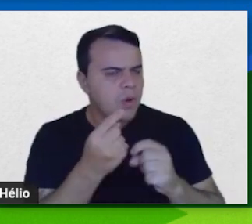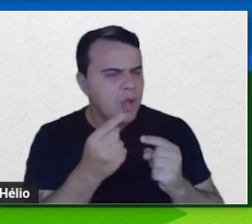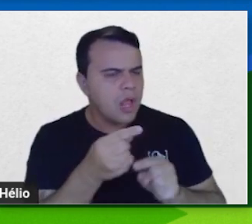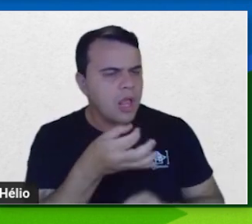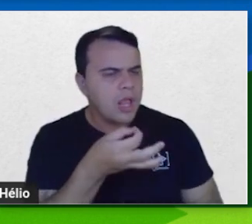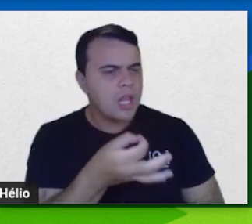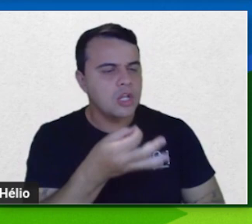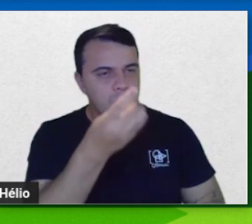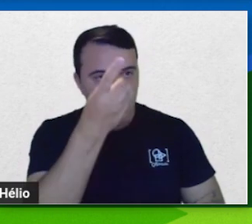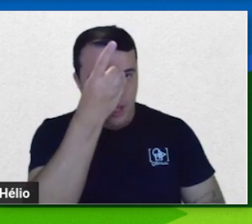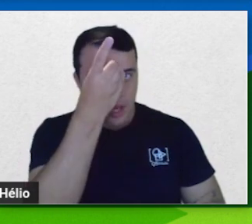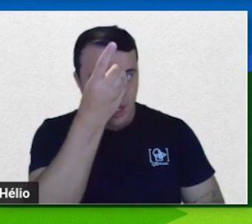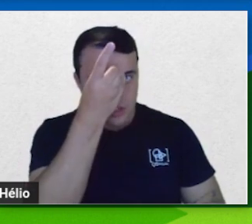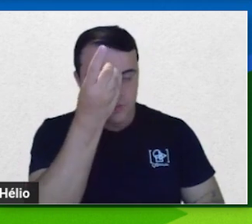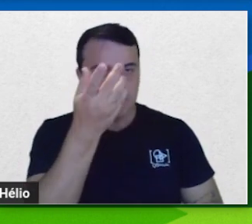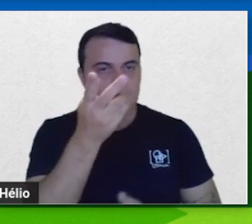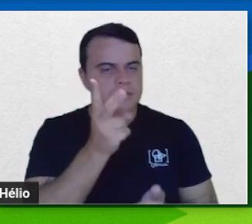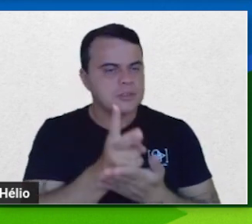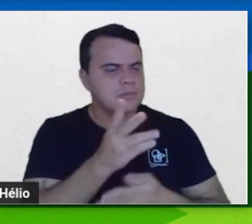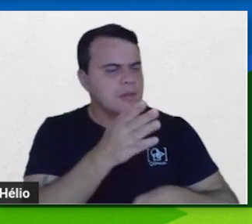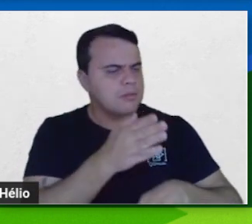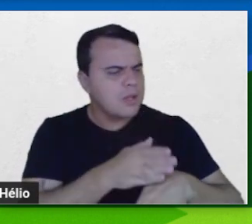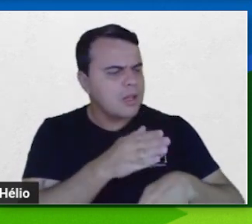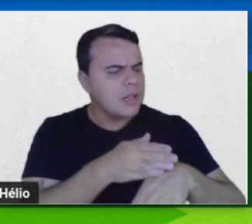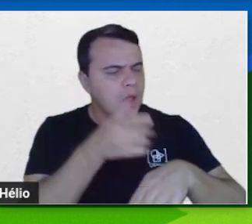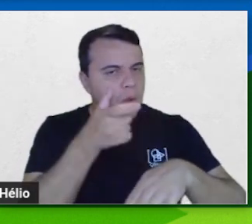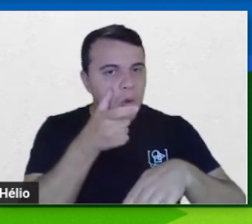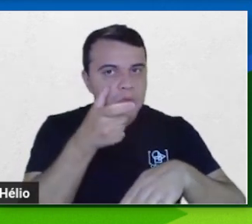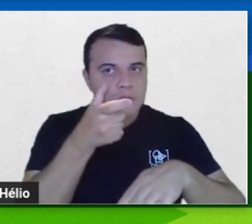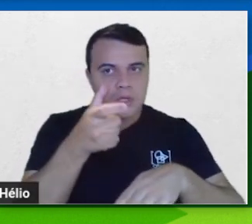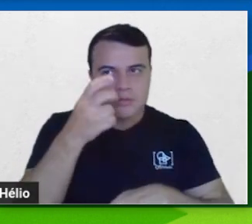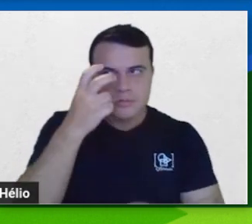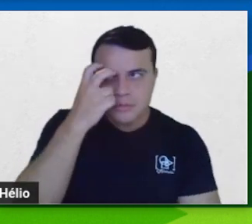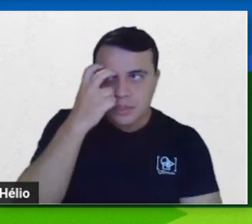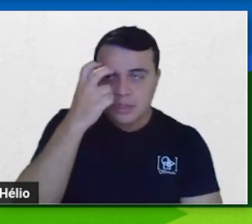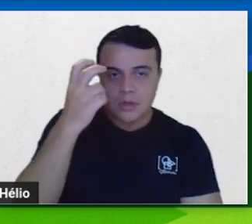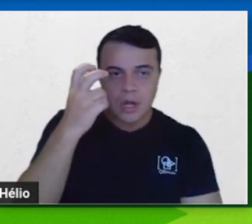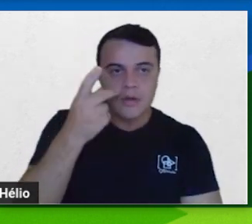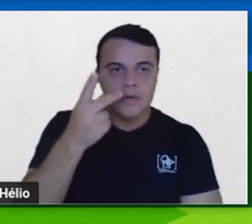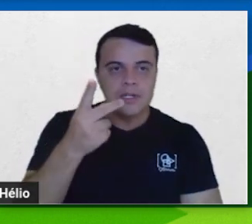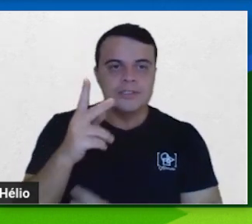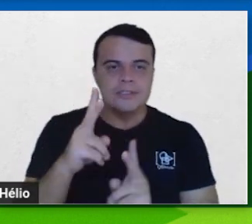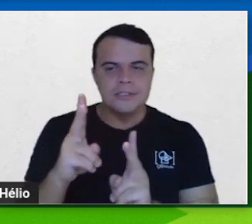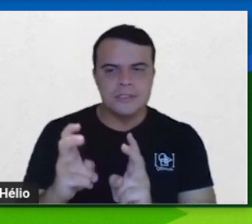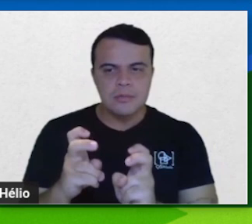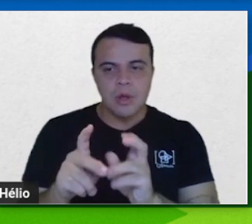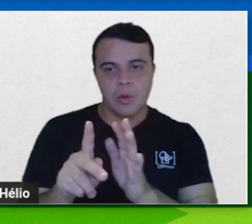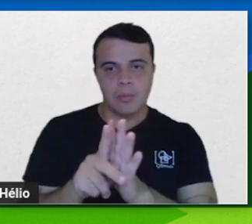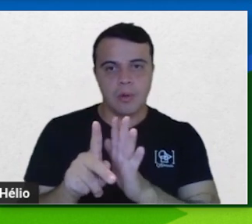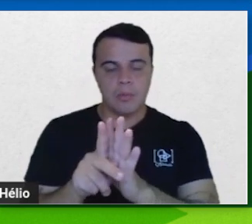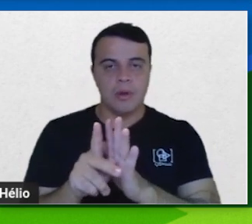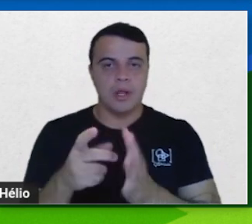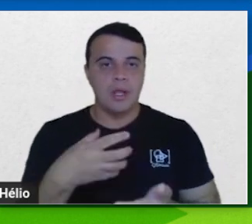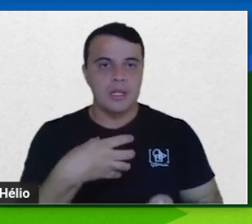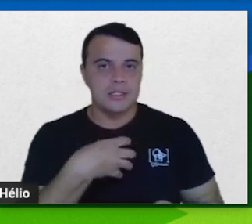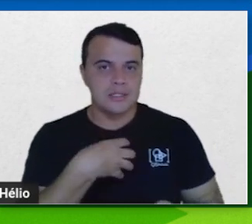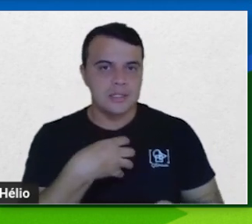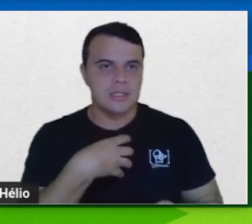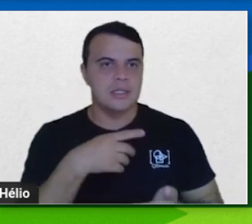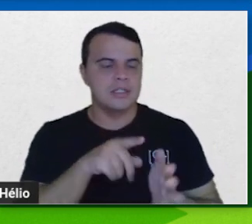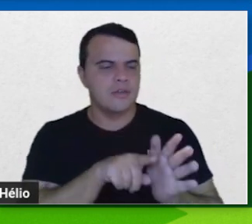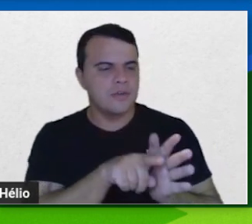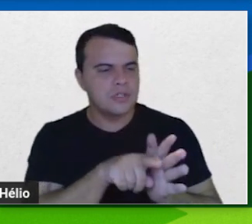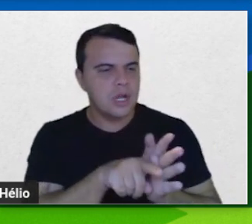criativo. Exercitar a curiosidade intelectual é recorrer à abordagem própria da ciência, incluindo